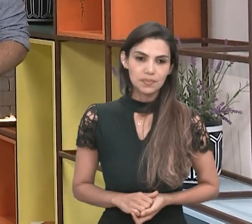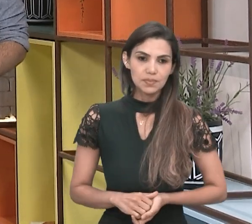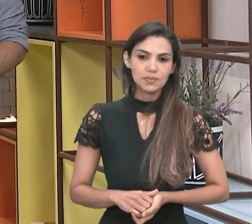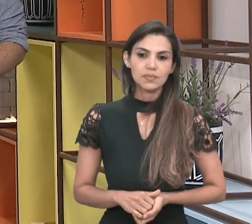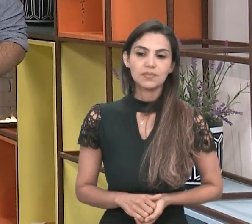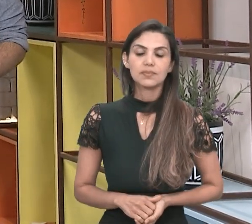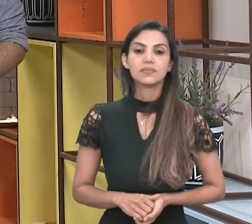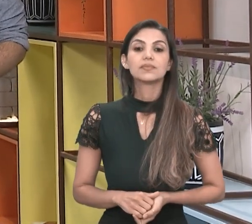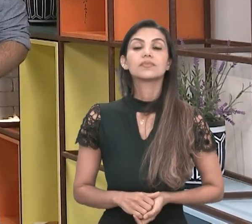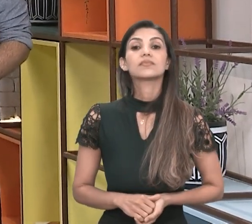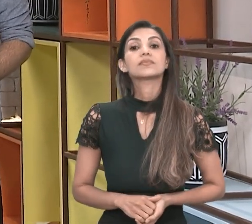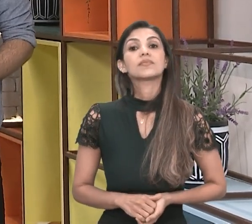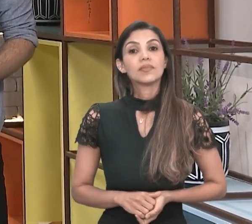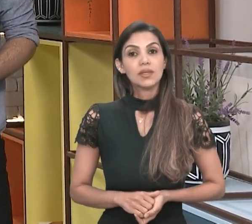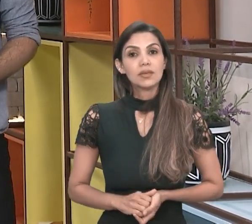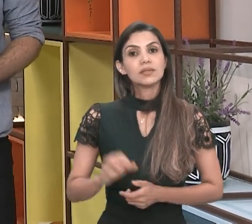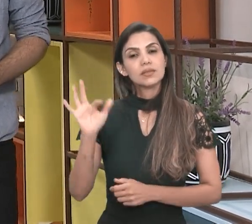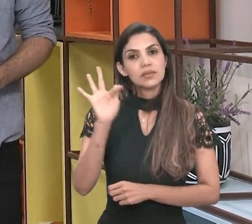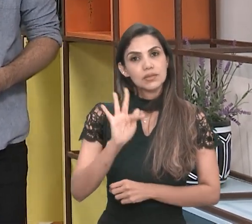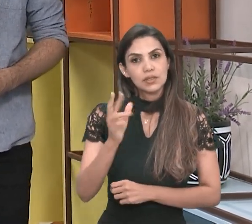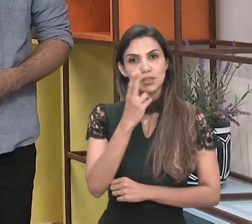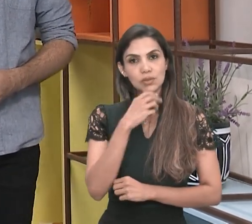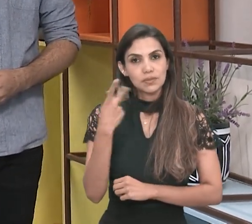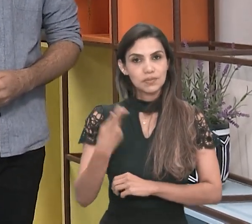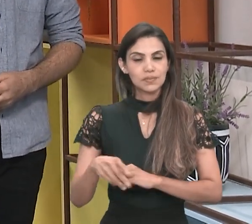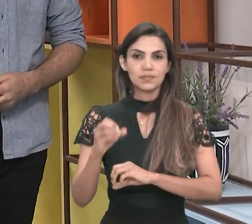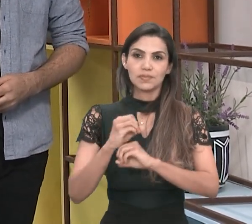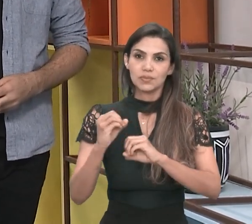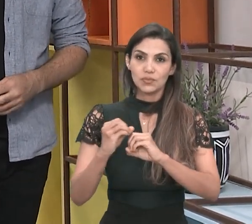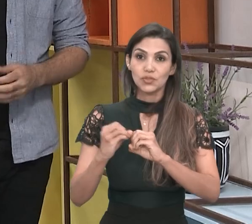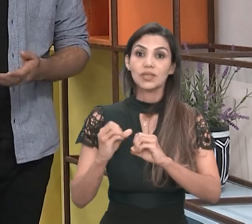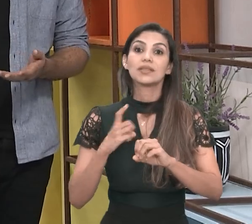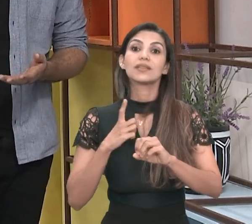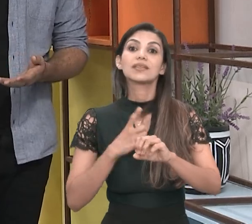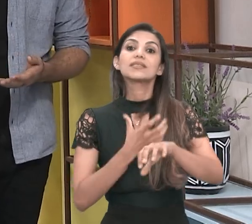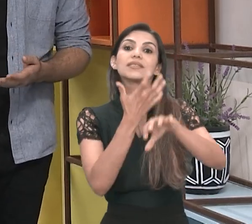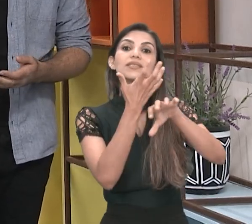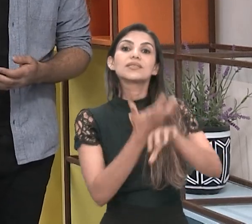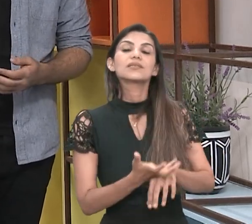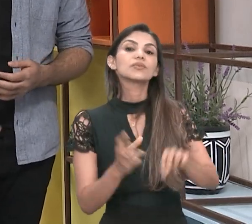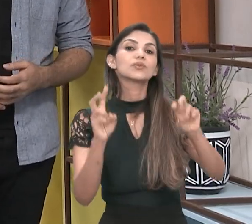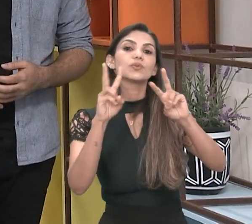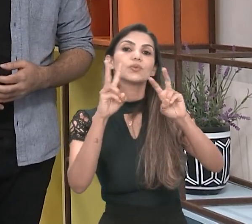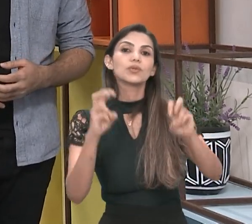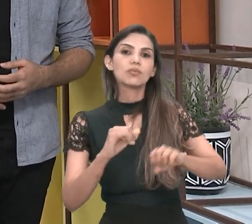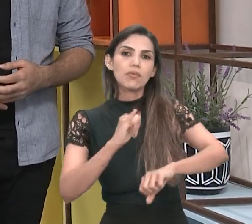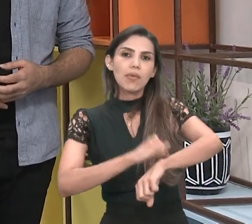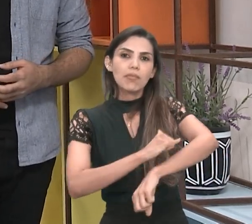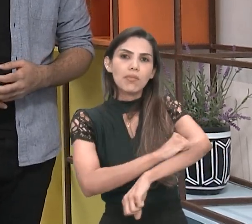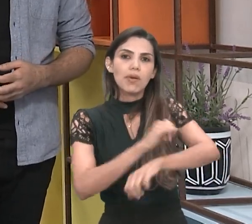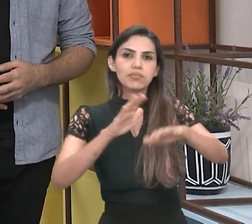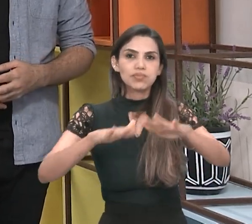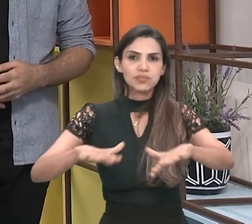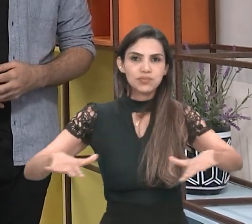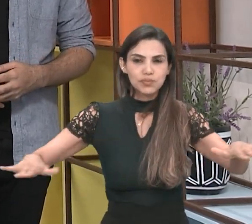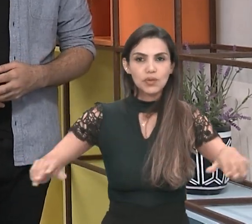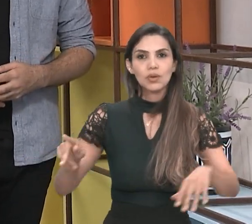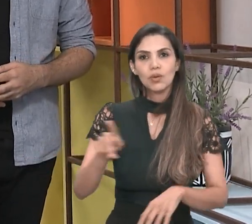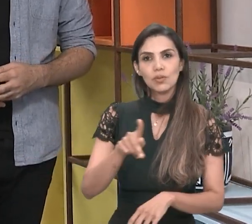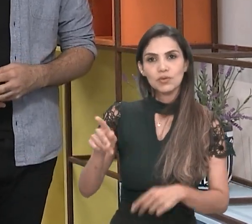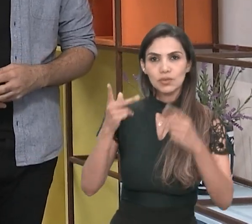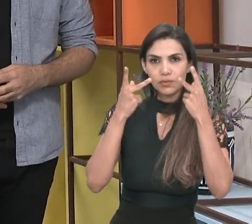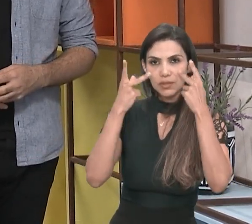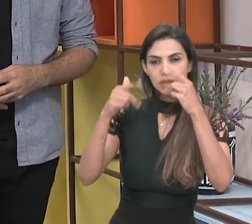Agora eu te conto que a Faculdade de Nutrição da UFG oferece uma disciplina sobre obesidade infantil com um professor visitante que atua